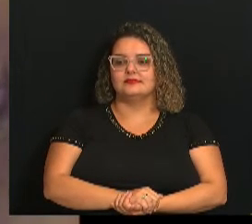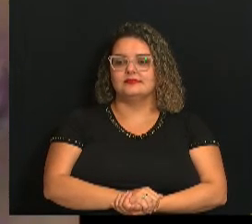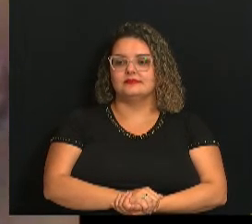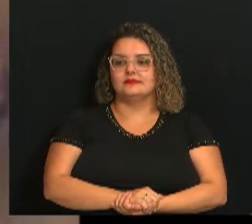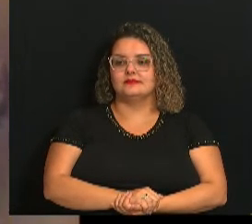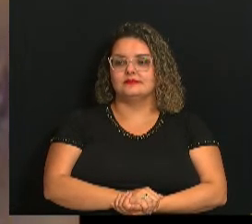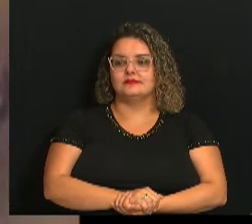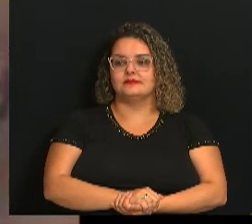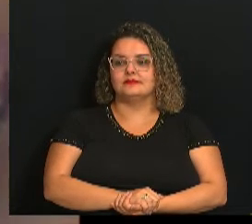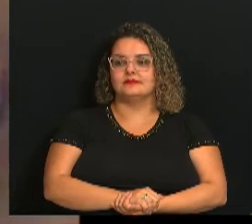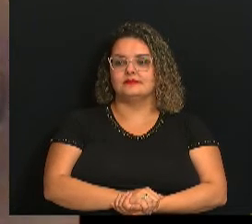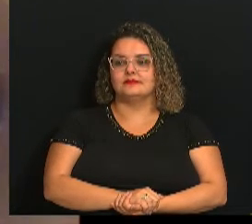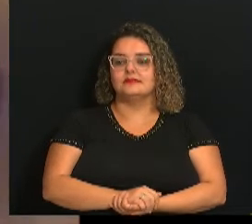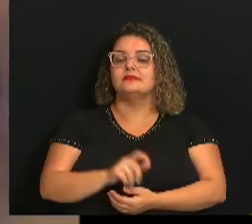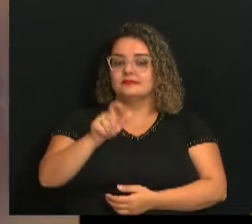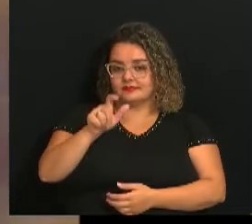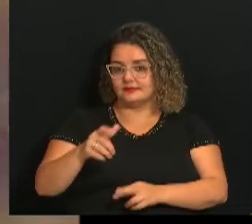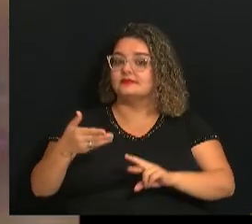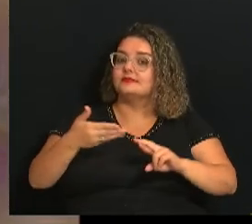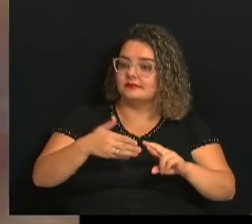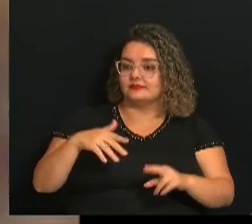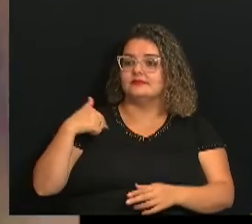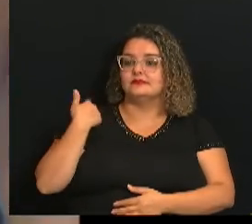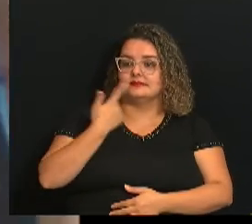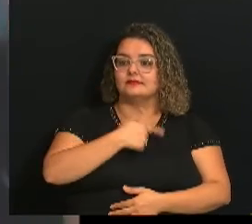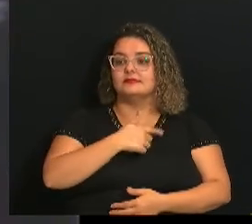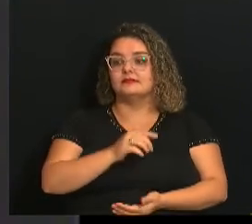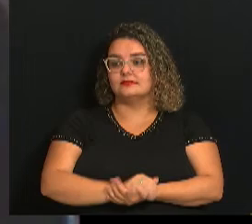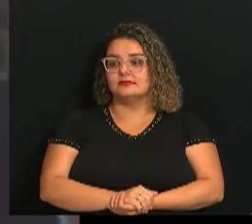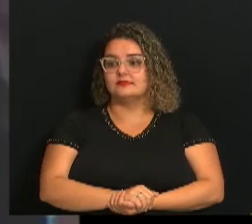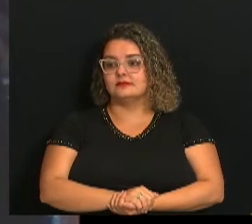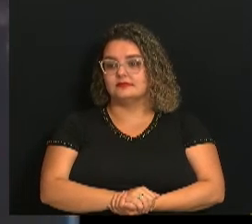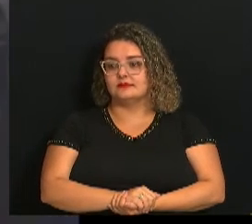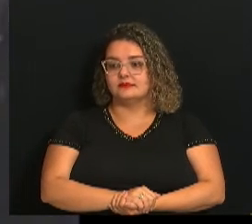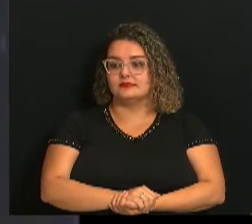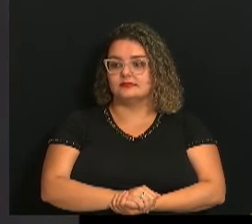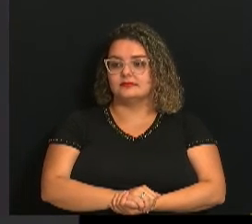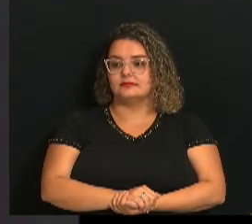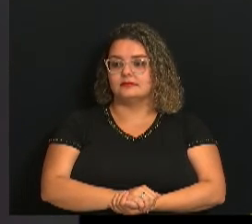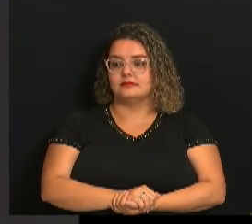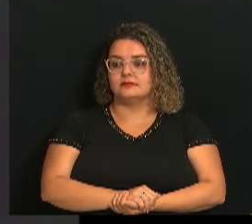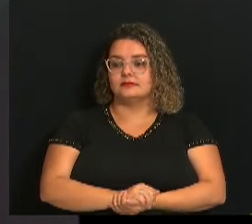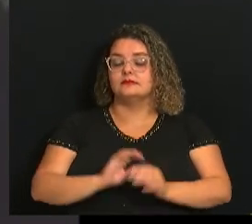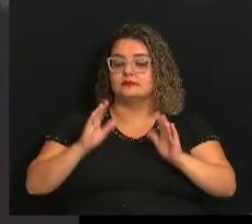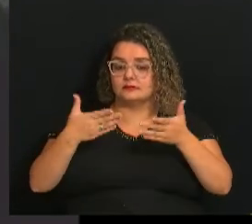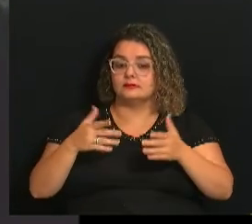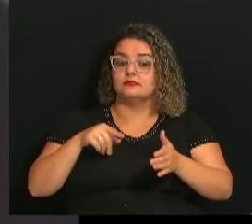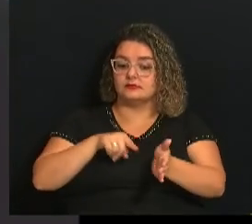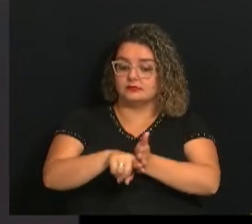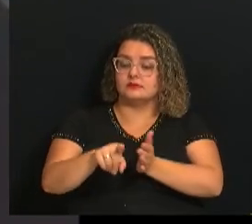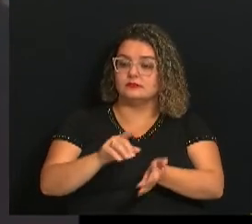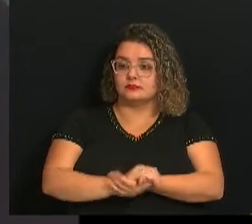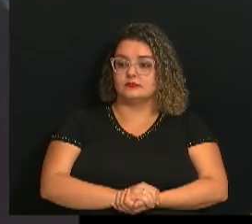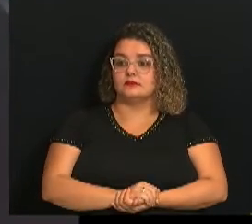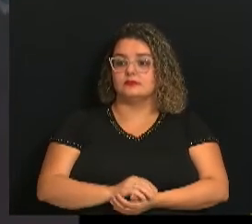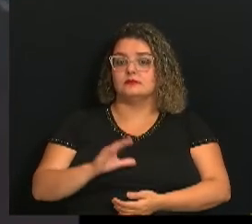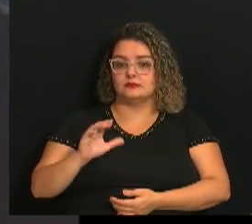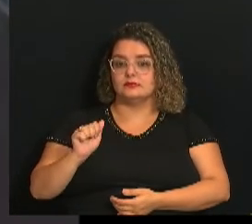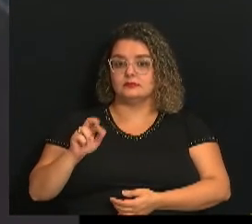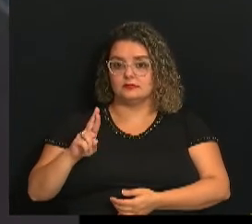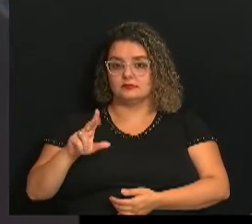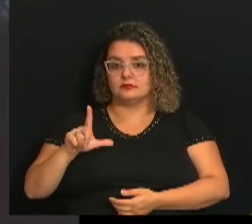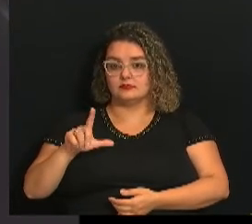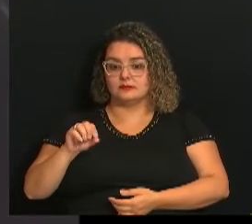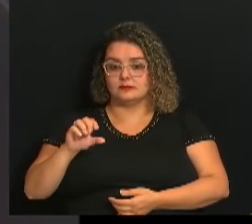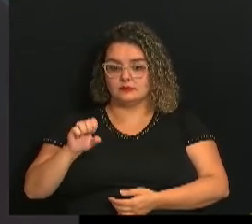Você muito nos representa. Com relação à pergunta do Carlos Marx, a